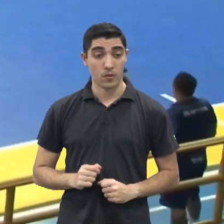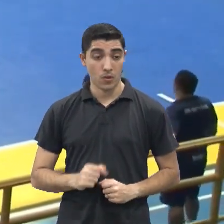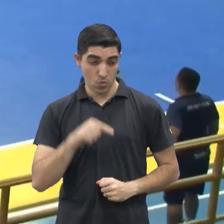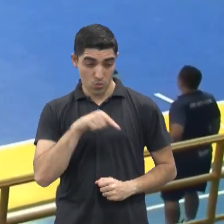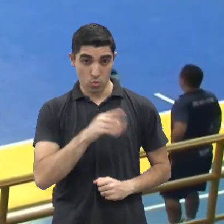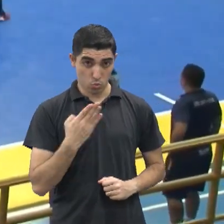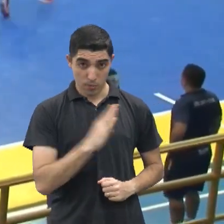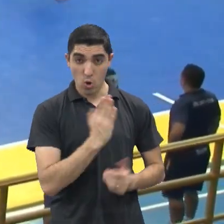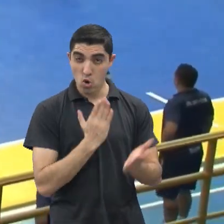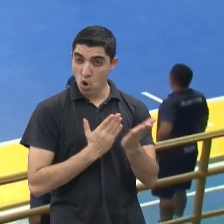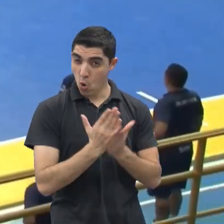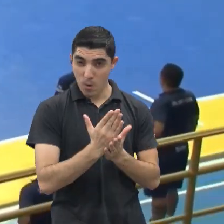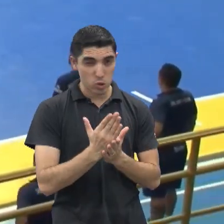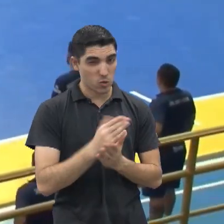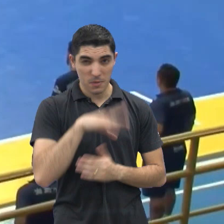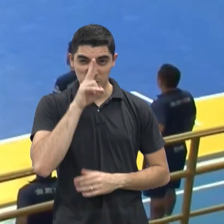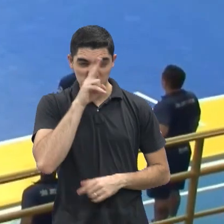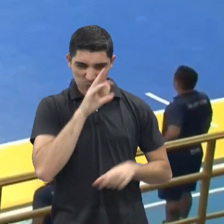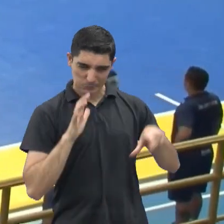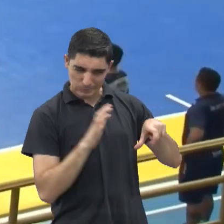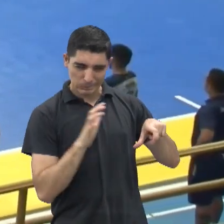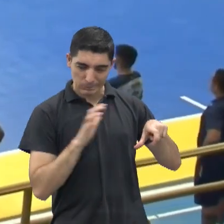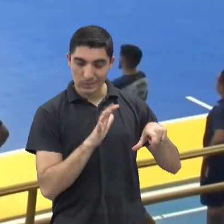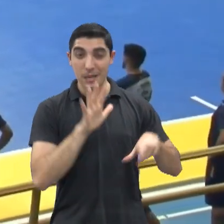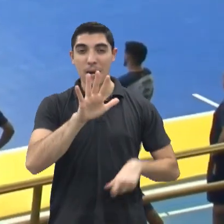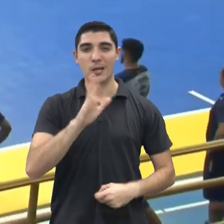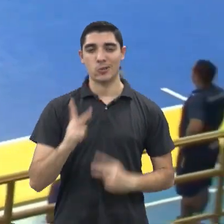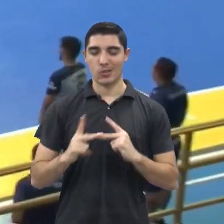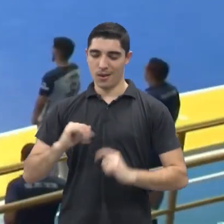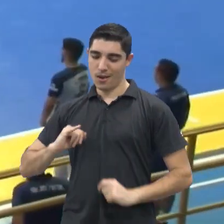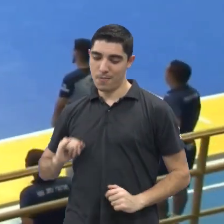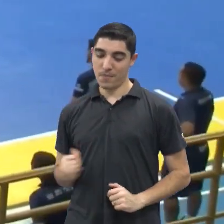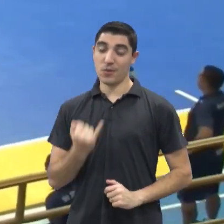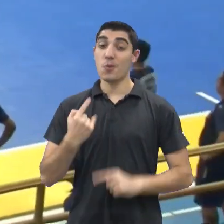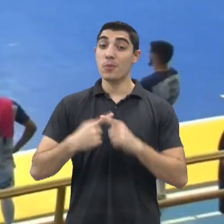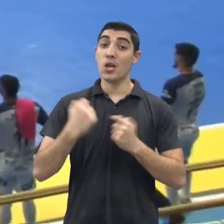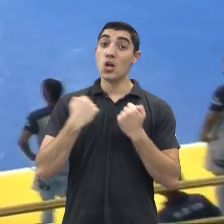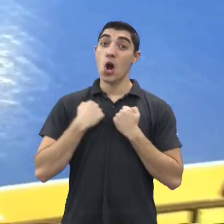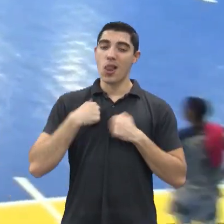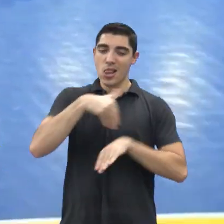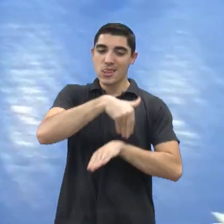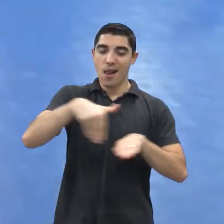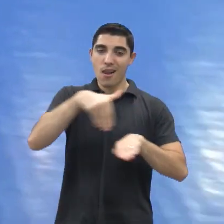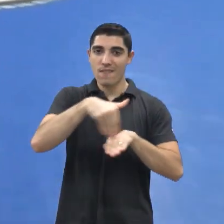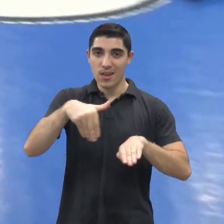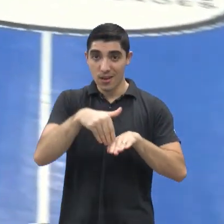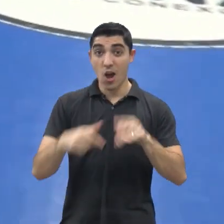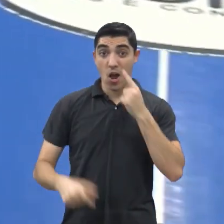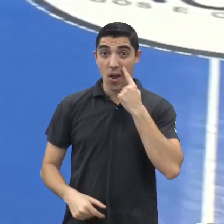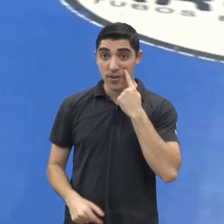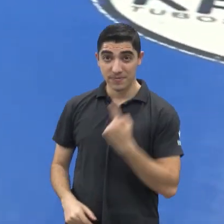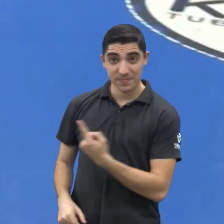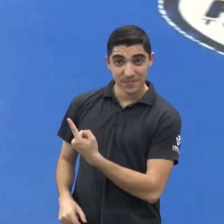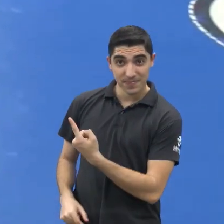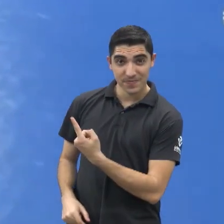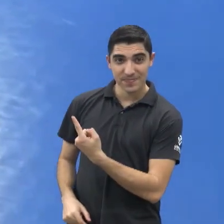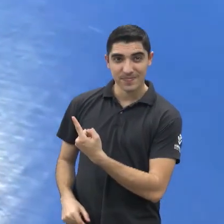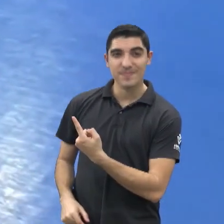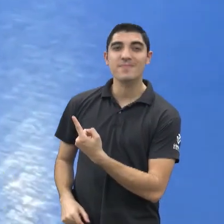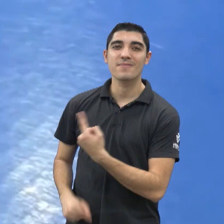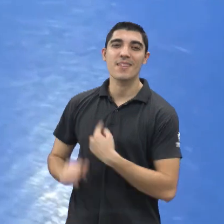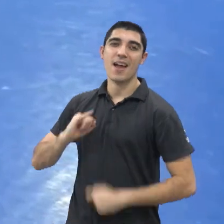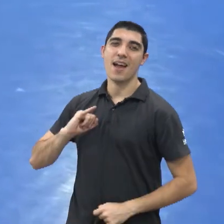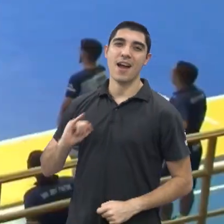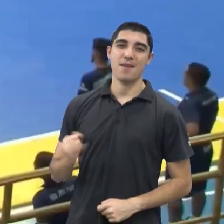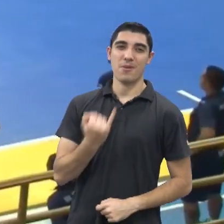Tubarão foi ao ataque, mas quem fez foi o São José. João Lucas tocou errado no pé de Rony, que de biquinho tocou da quadra de defesa para o